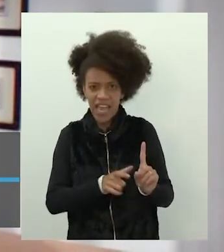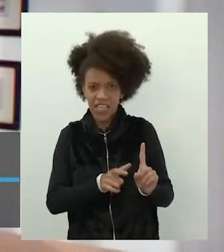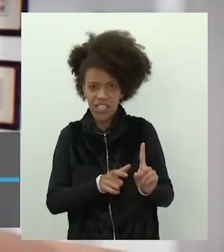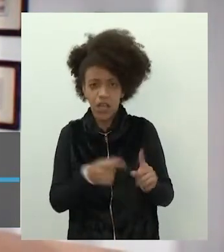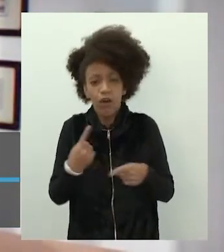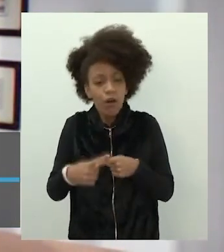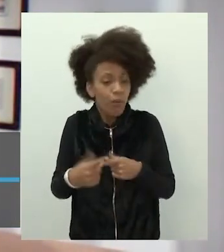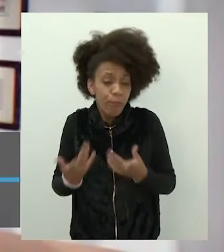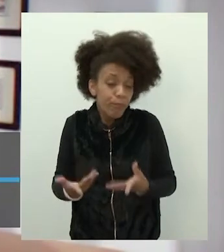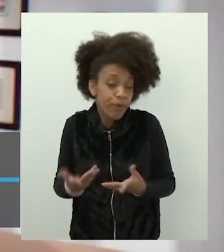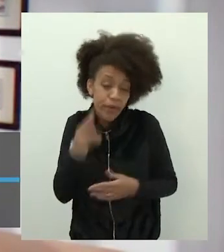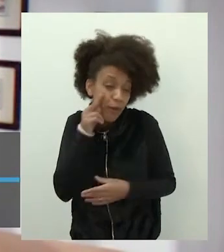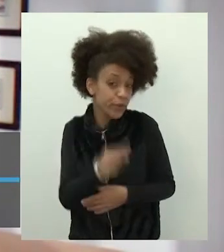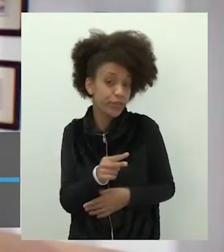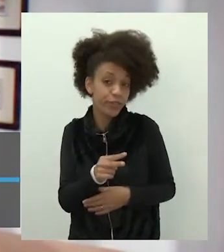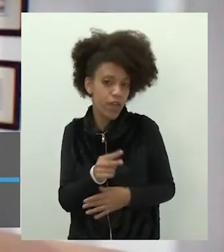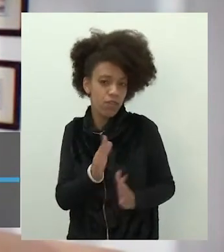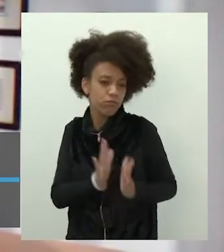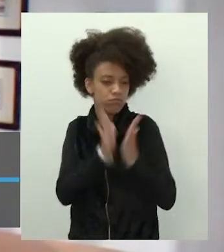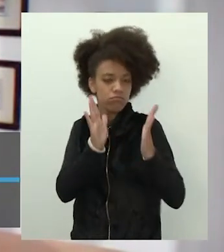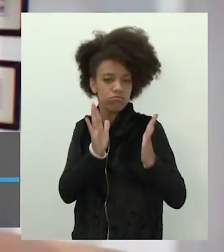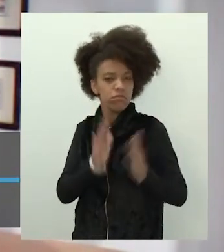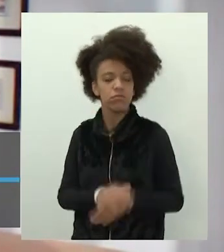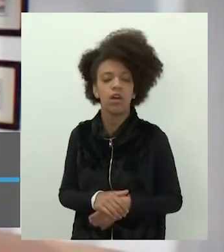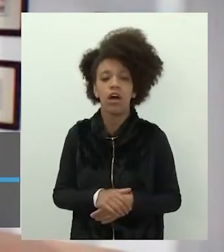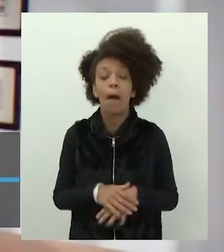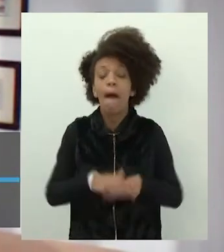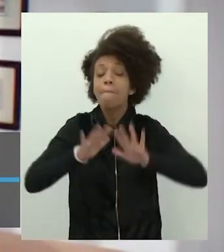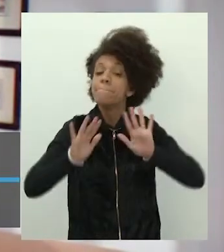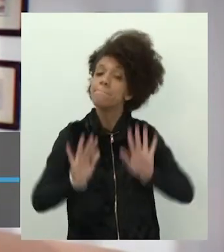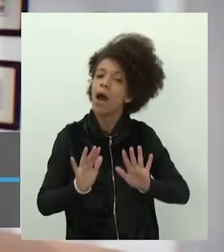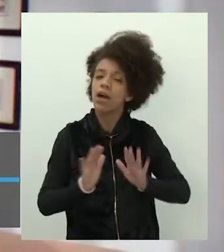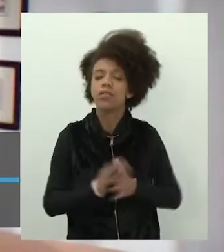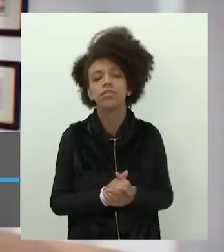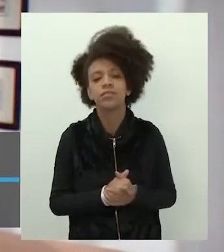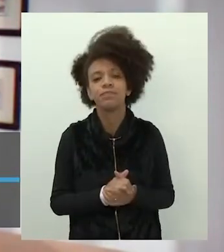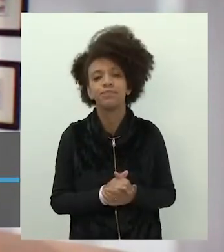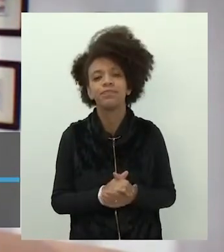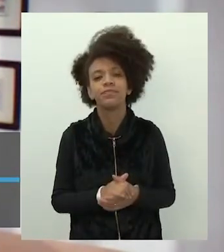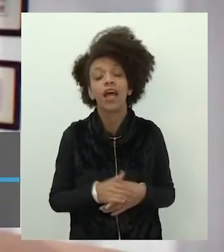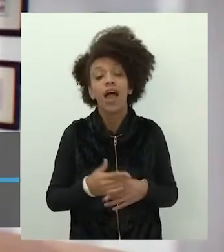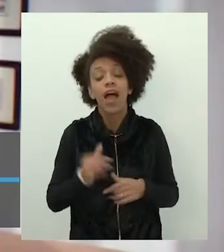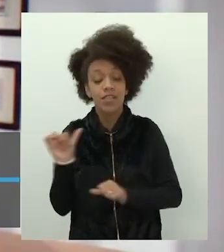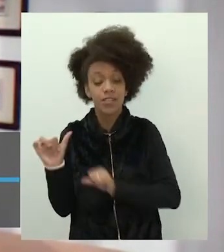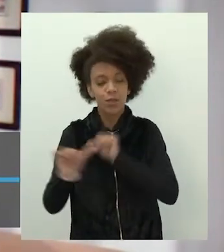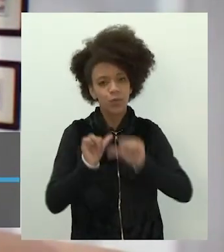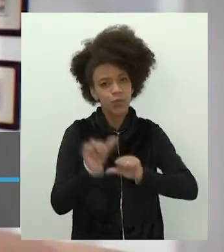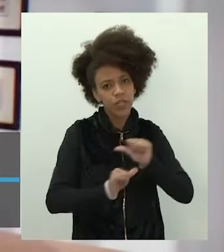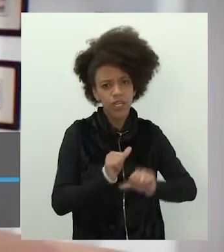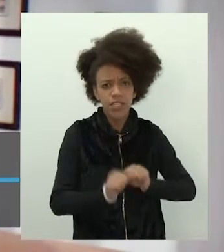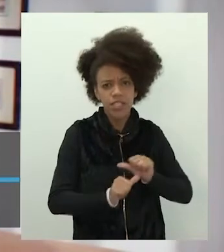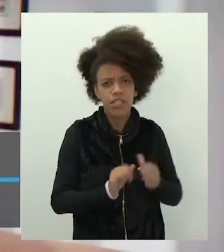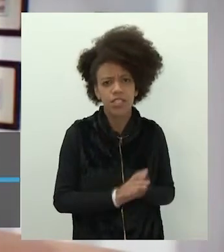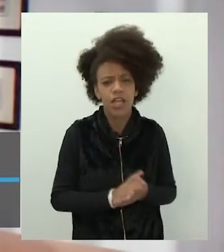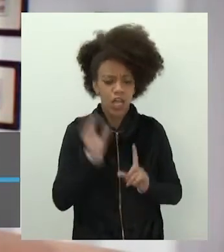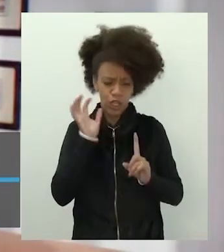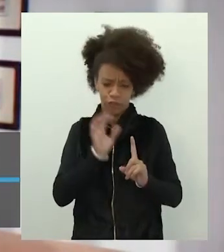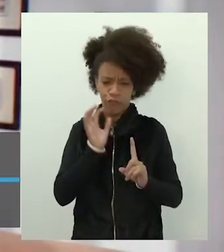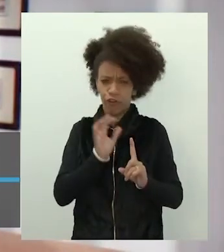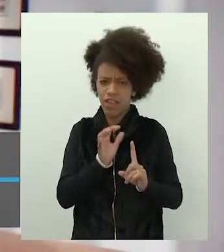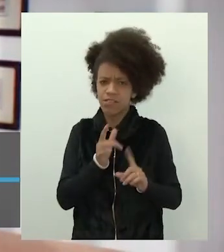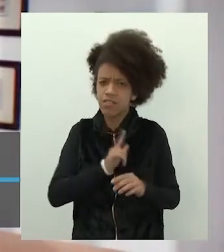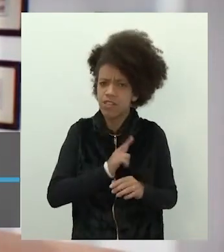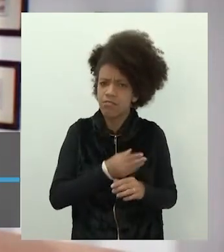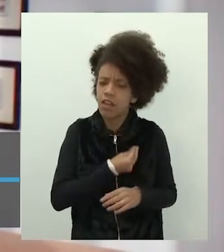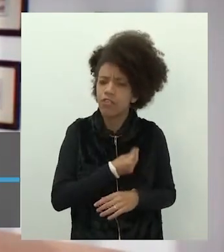que a gente vê num primeiro momento. Mas essas mudanças, essas influências que nós